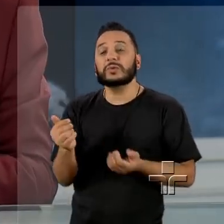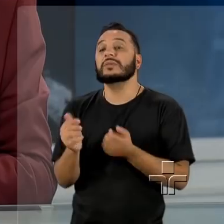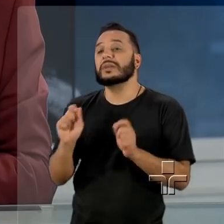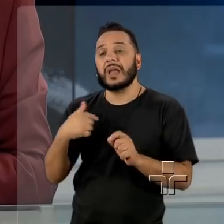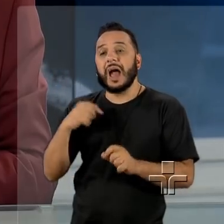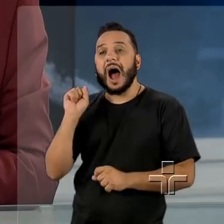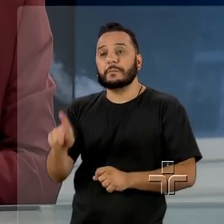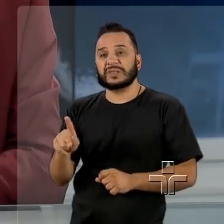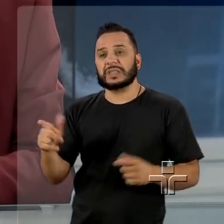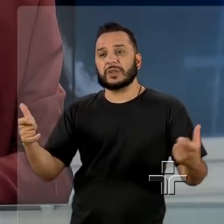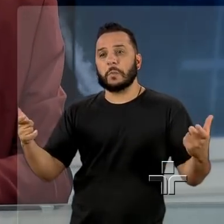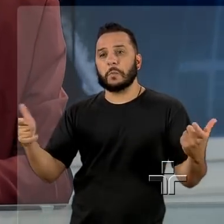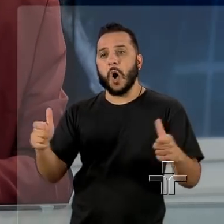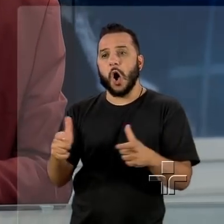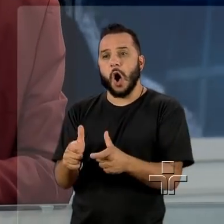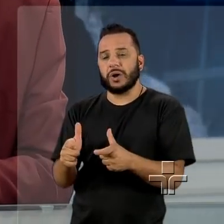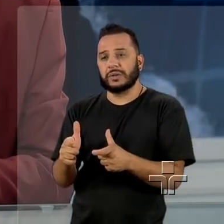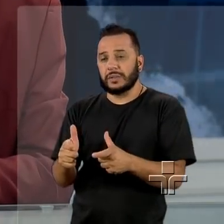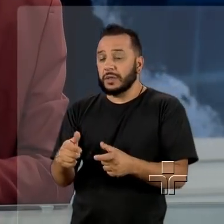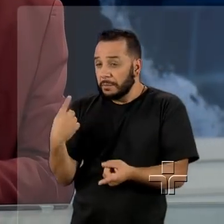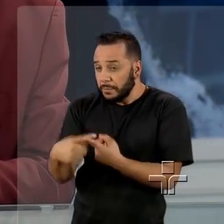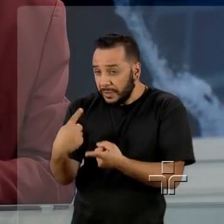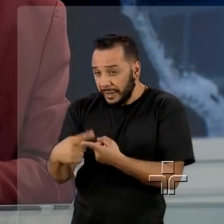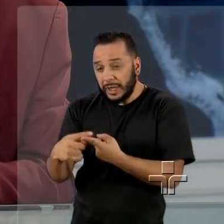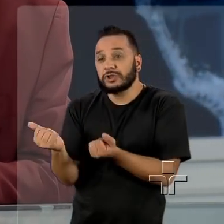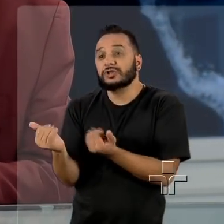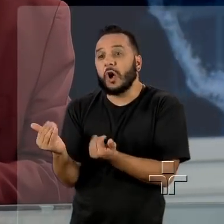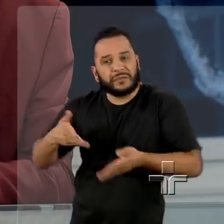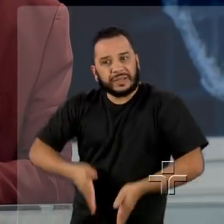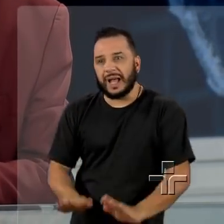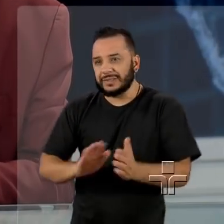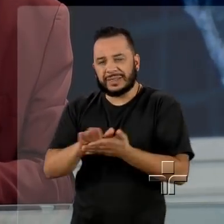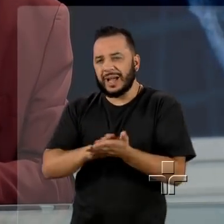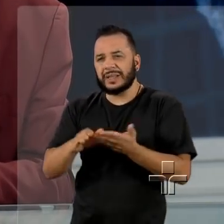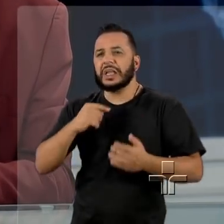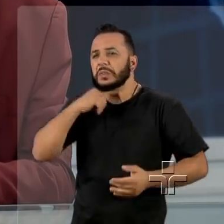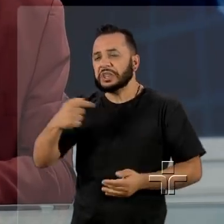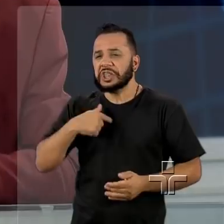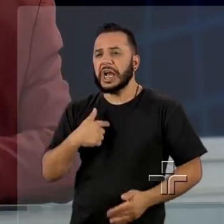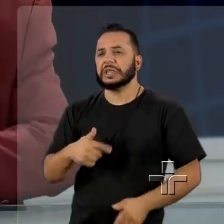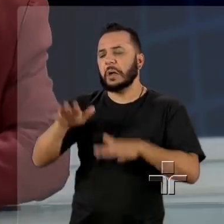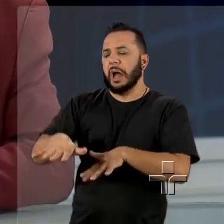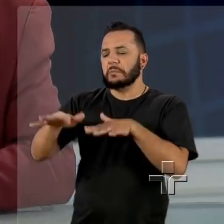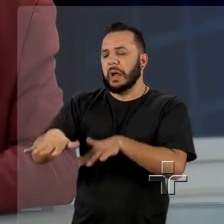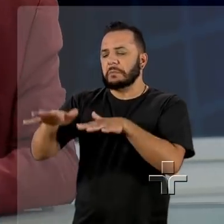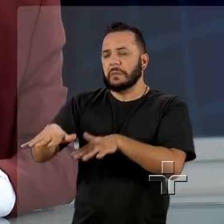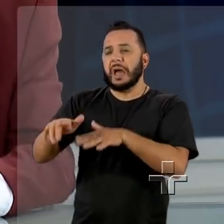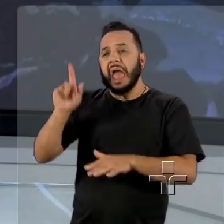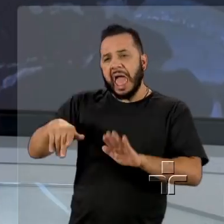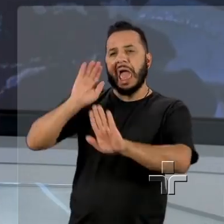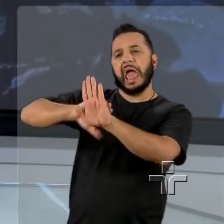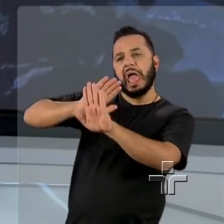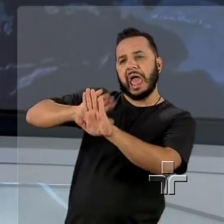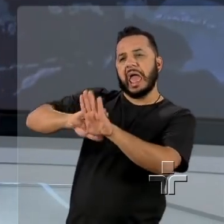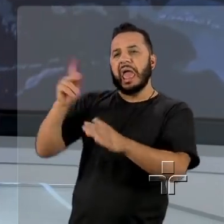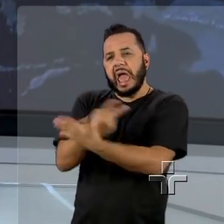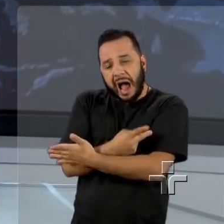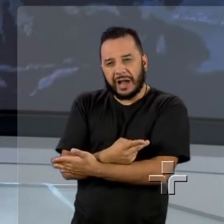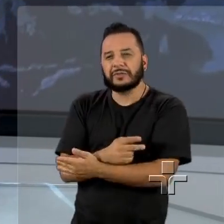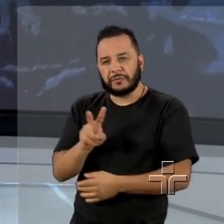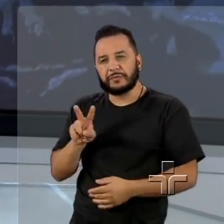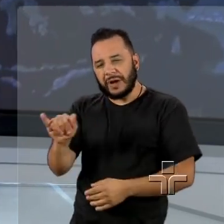sou municipalista, como se fala. Eu acho que deve vir de baixo para cima e não de cima para baixo. E uma das vantagens de você diminuir essa máquina